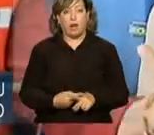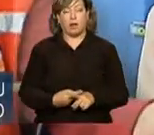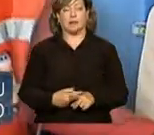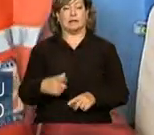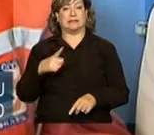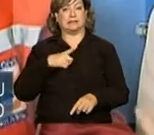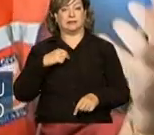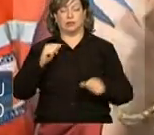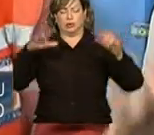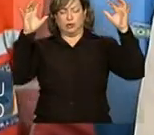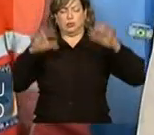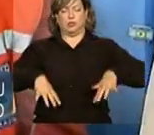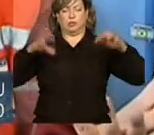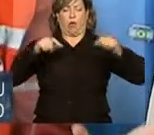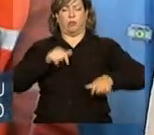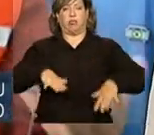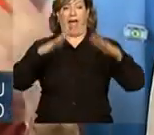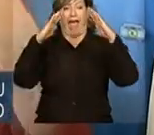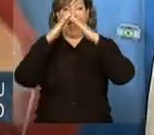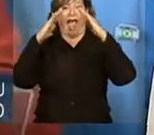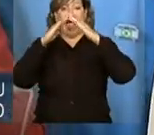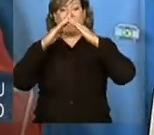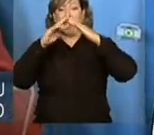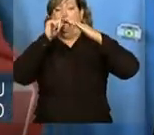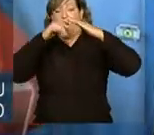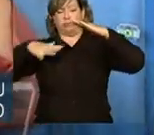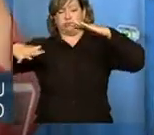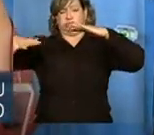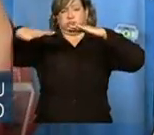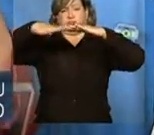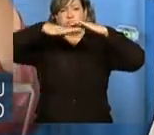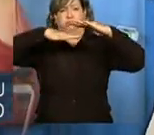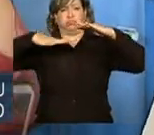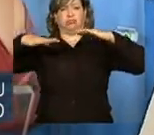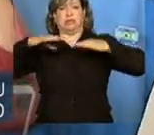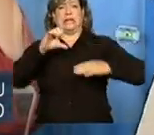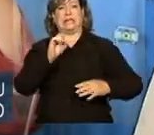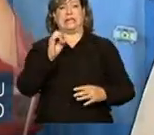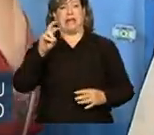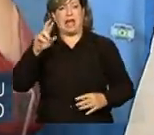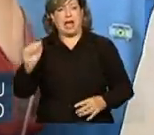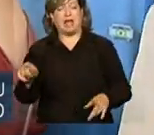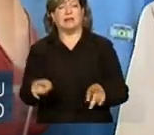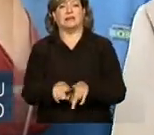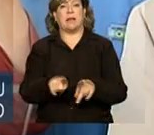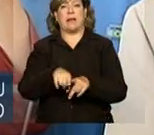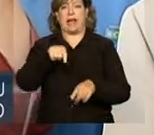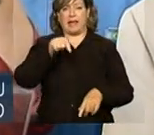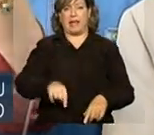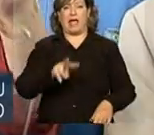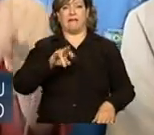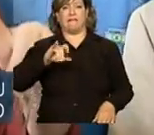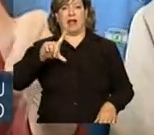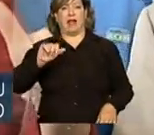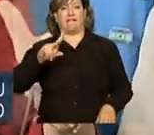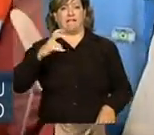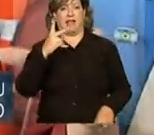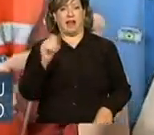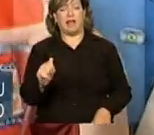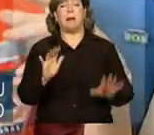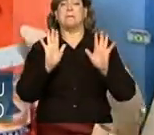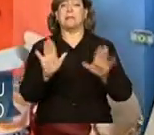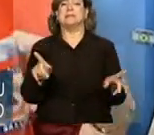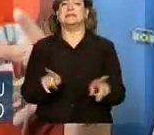nos alagamentos das casas, das pessoas, tanto em Serra como aqui na Vila Velha, mas